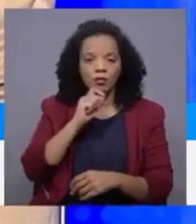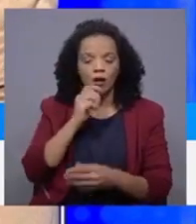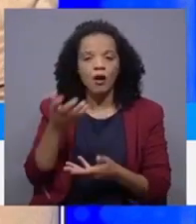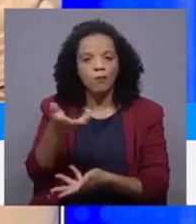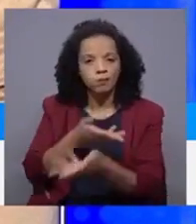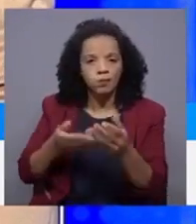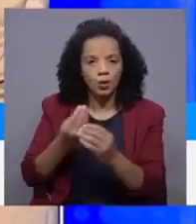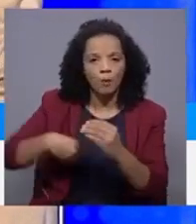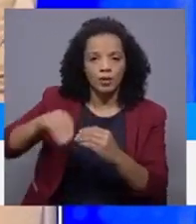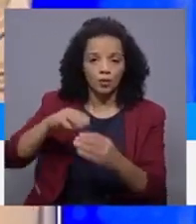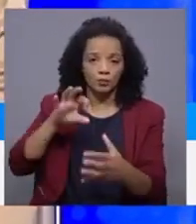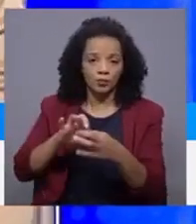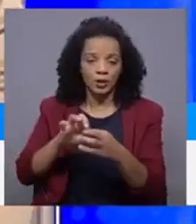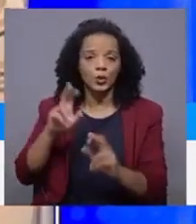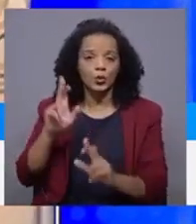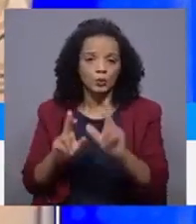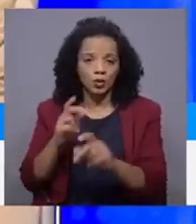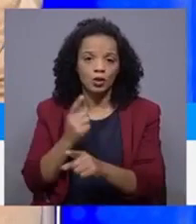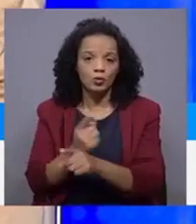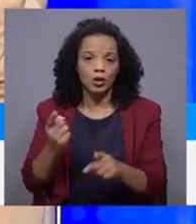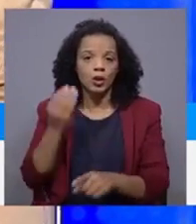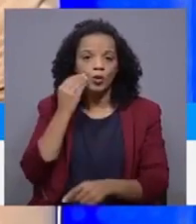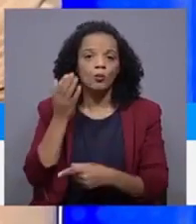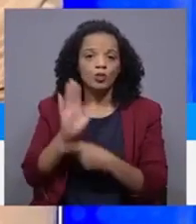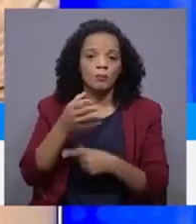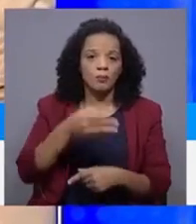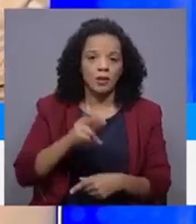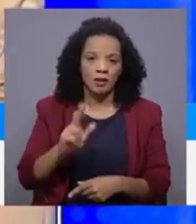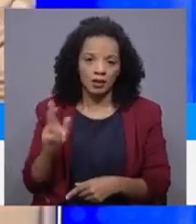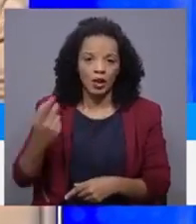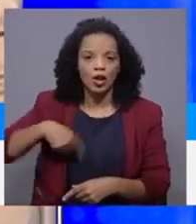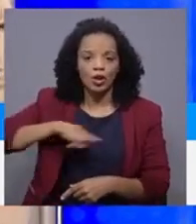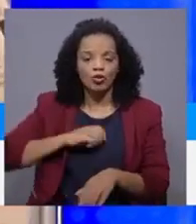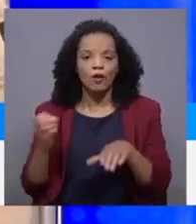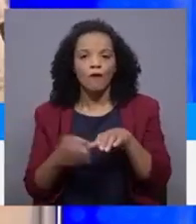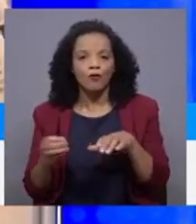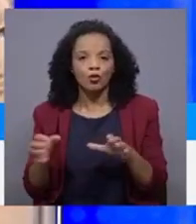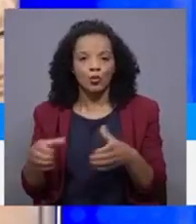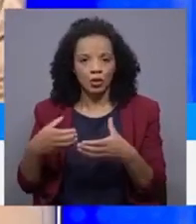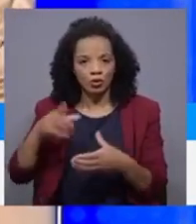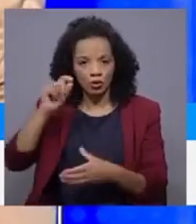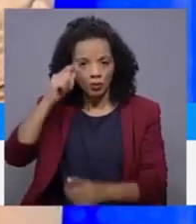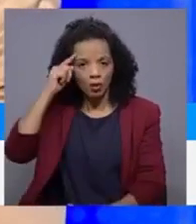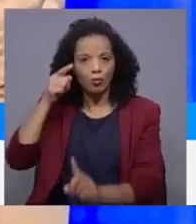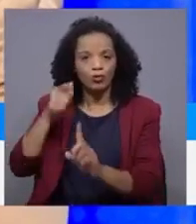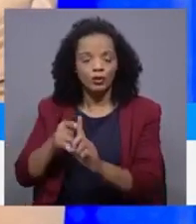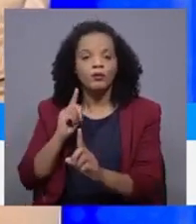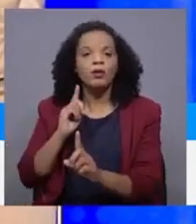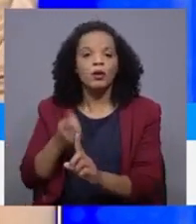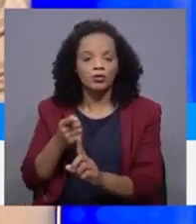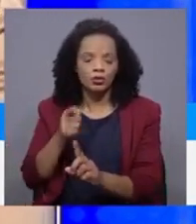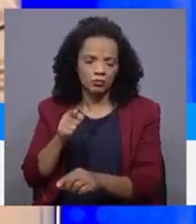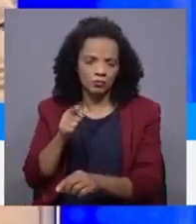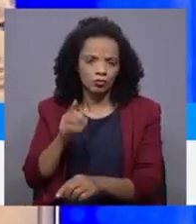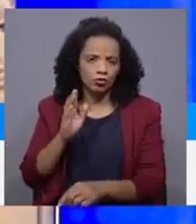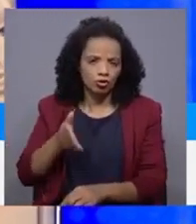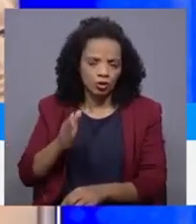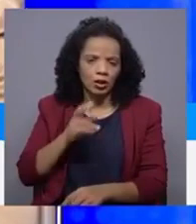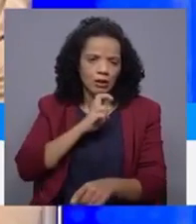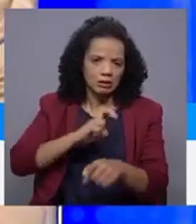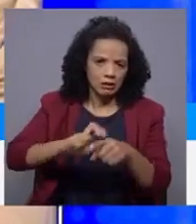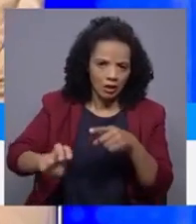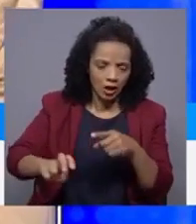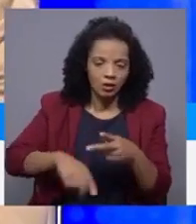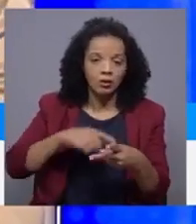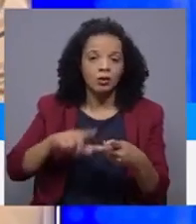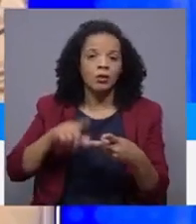subidas, inclusivamente por via do PRR, também temos fundos comunitários que visam também de alguma forma, e isso já foi feito com a eletricidade,